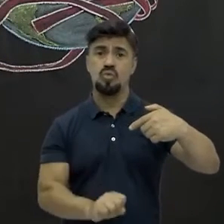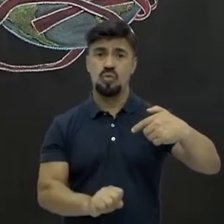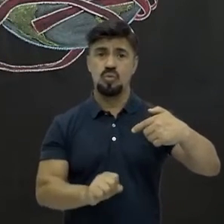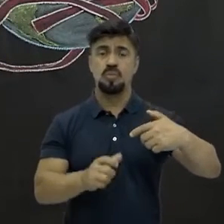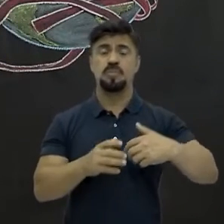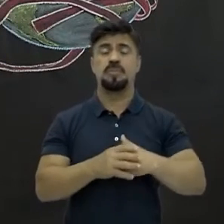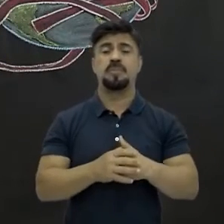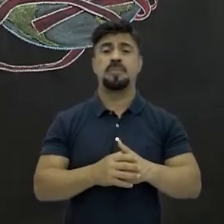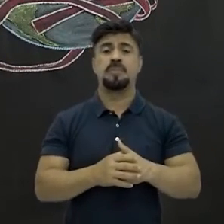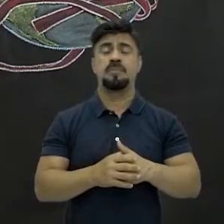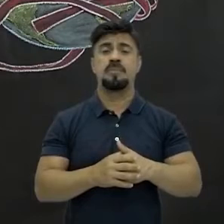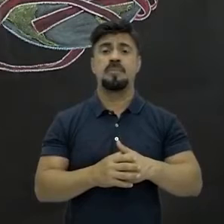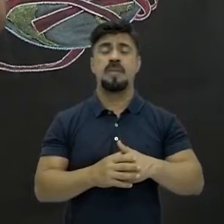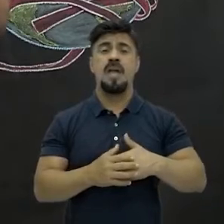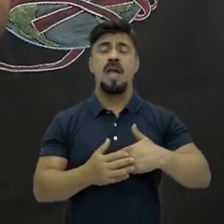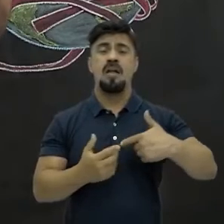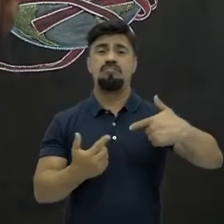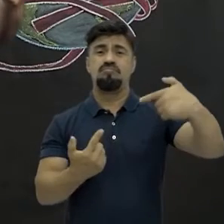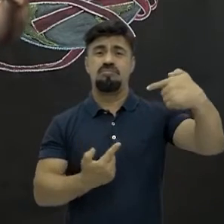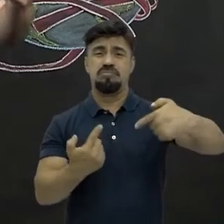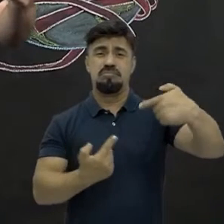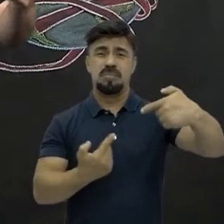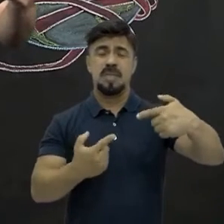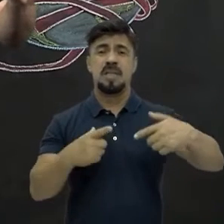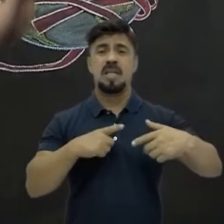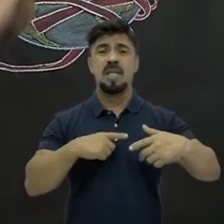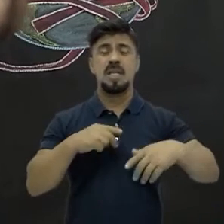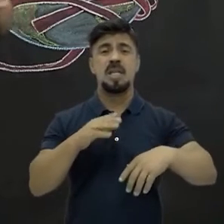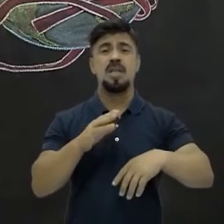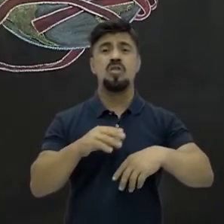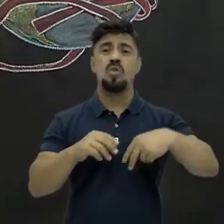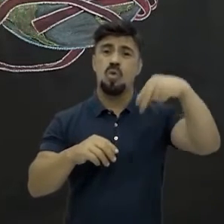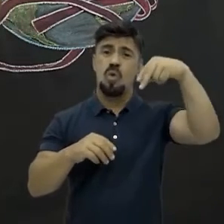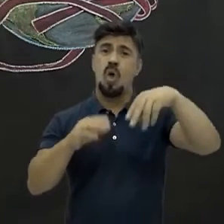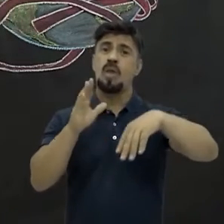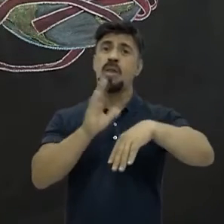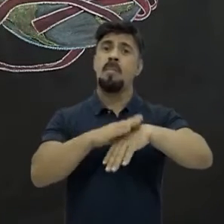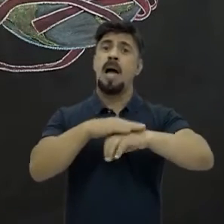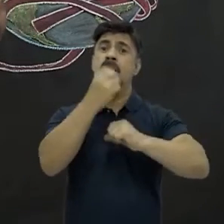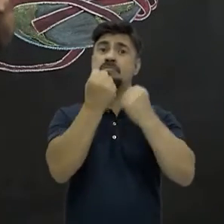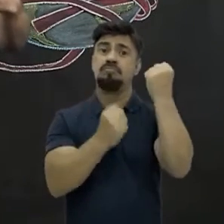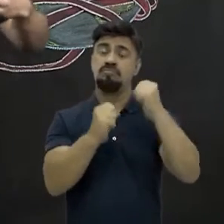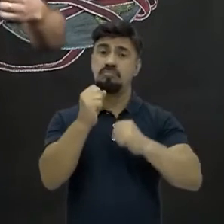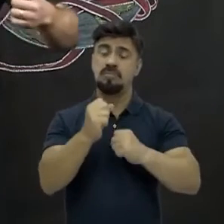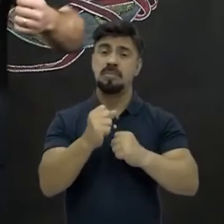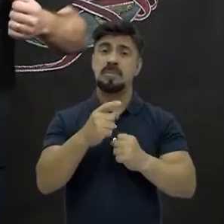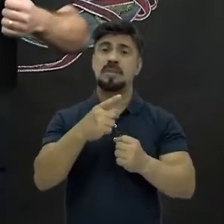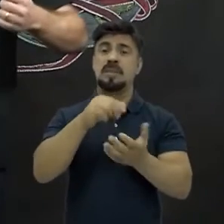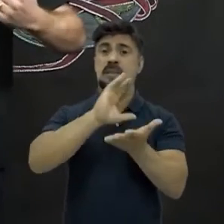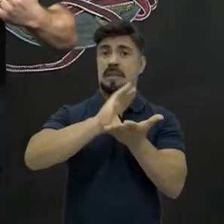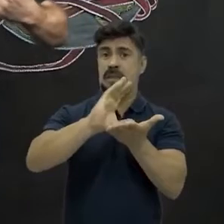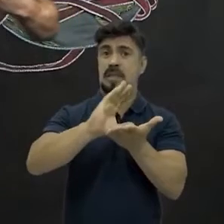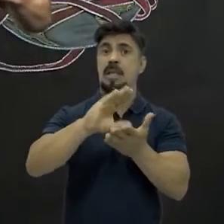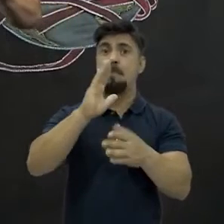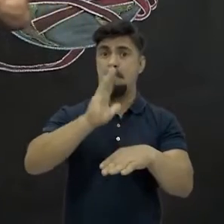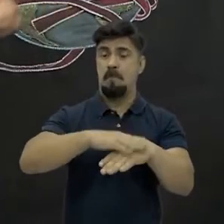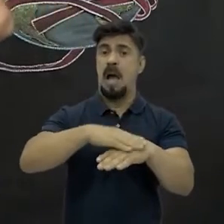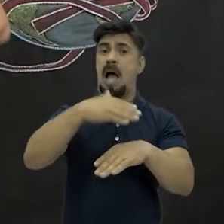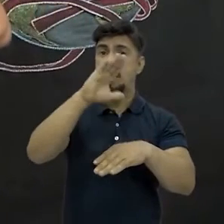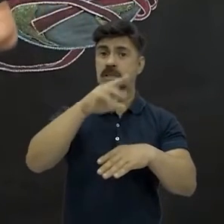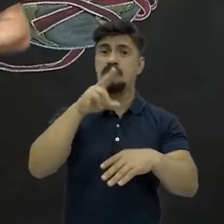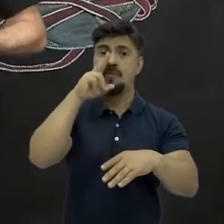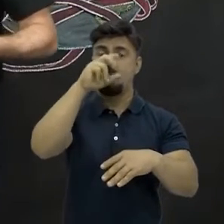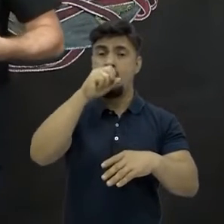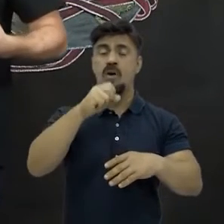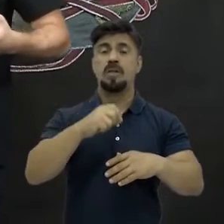obviamente, as colônias do norte, mais industrializadas, tinham aí um capital muito mais forte do que as colônias do sul, que